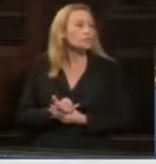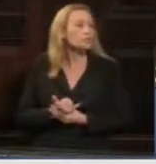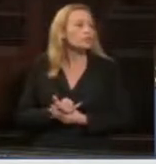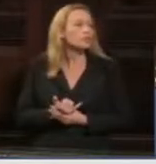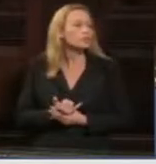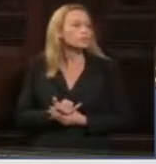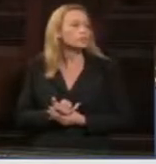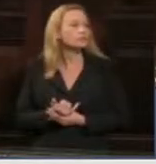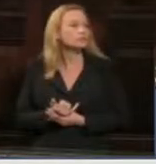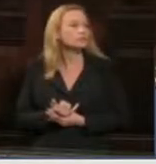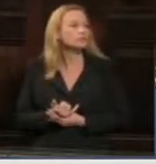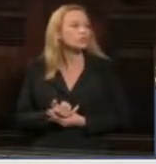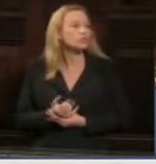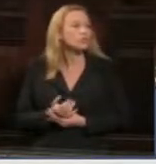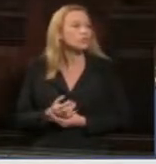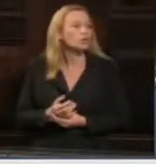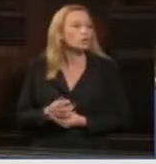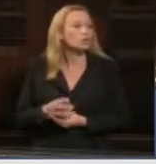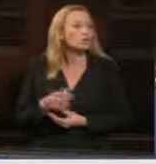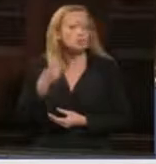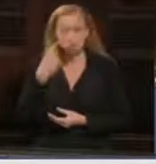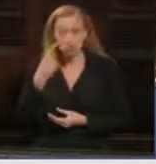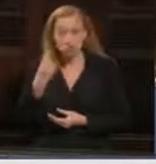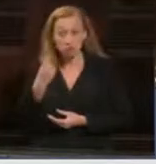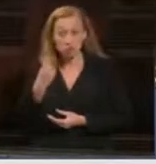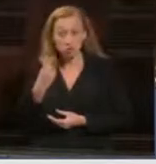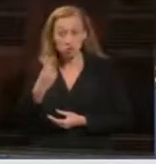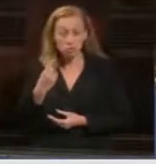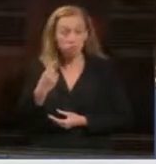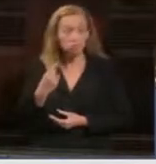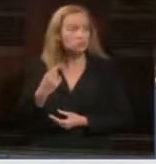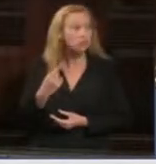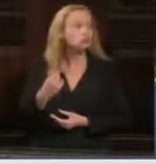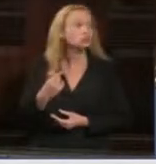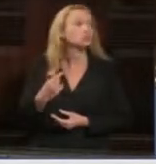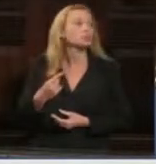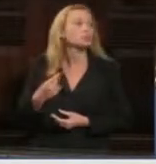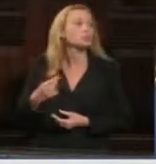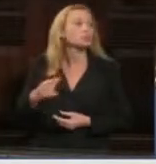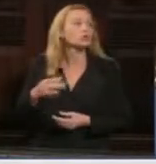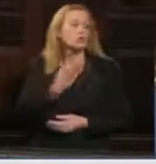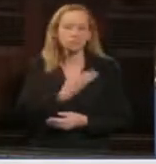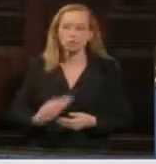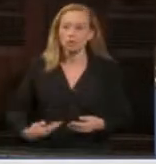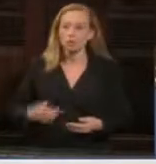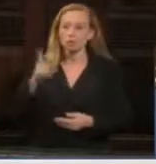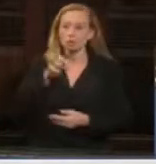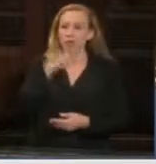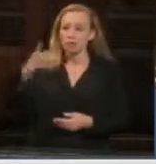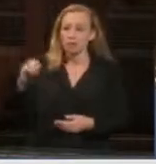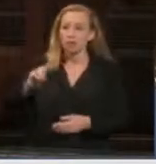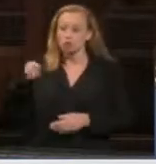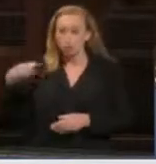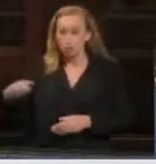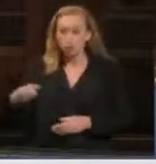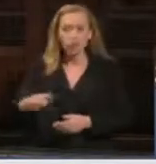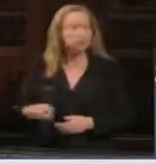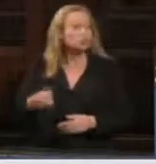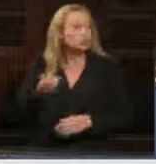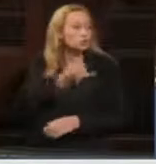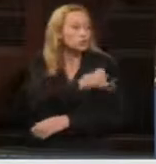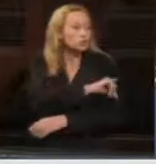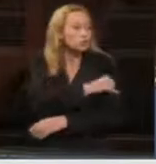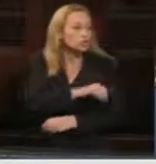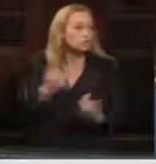ouvimos autoridades governamentais inclusive o ex governador pezão falando entre outras coisas que o rio de janeiro